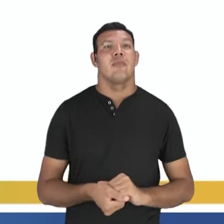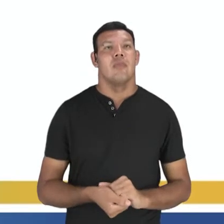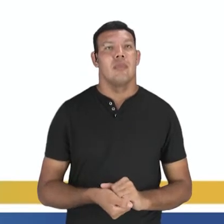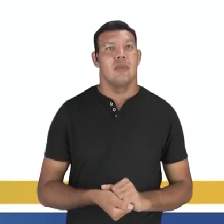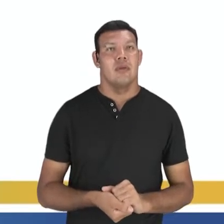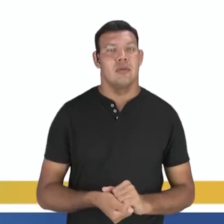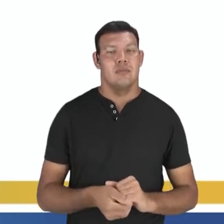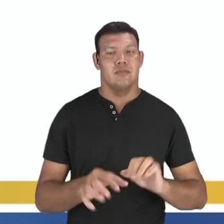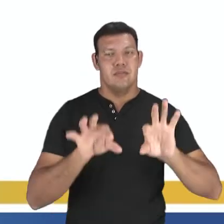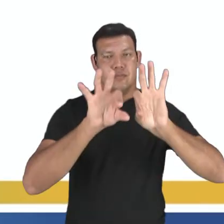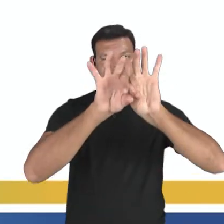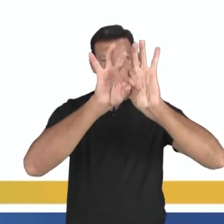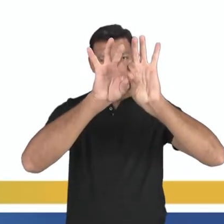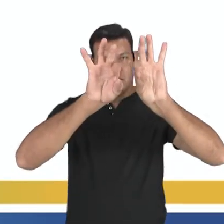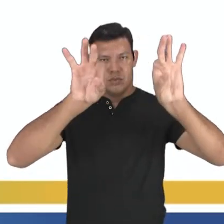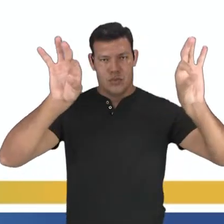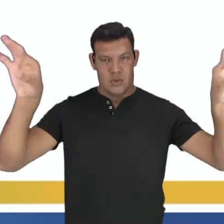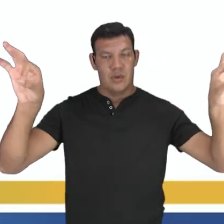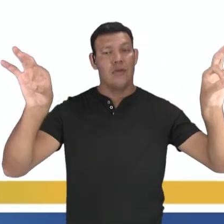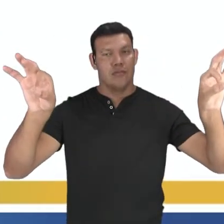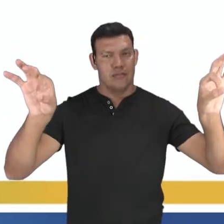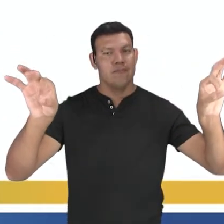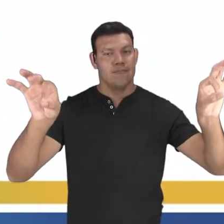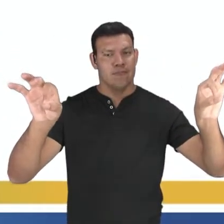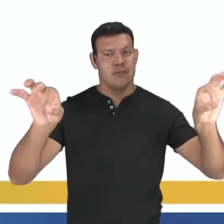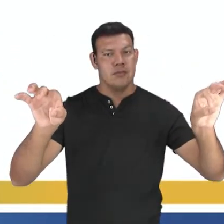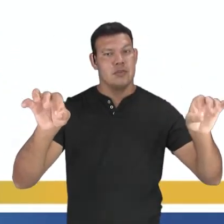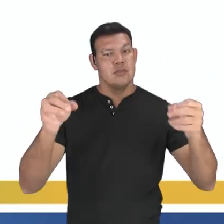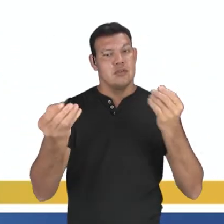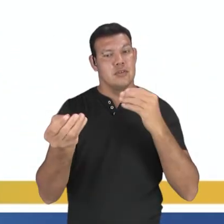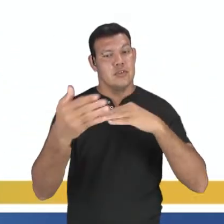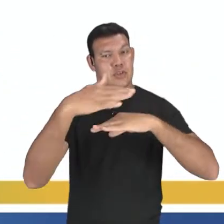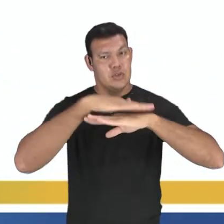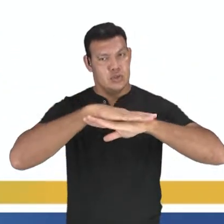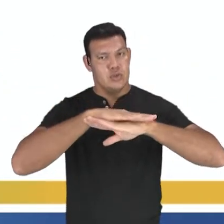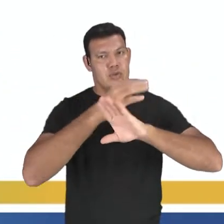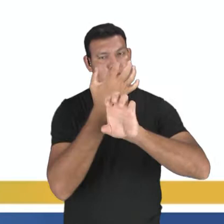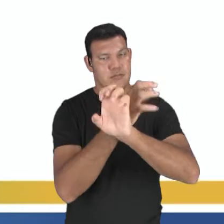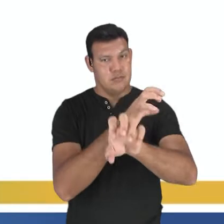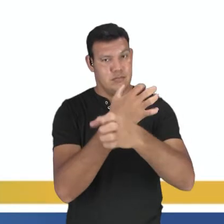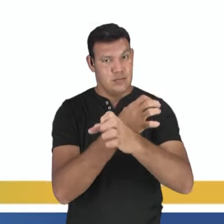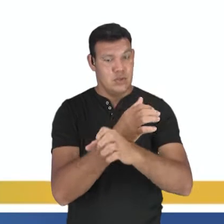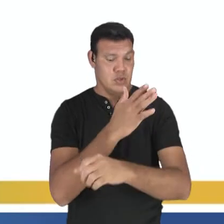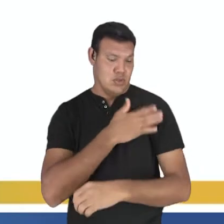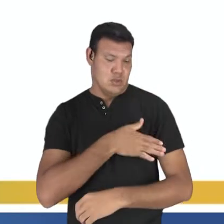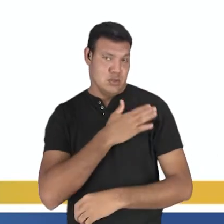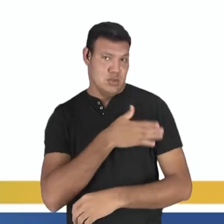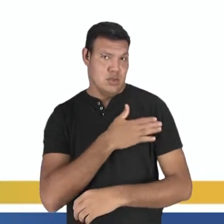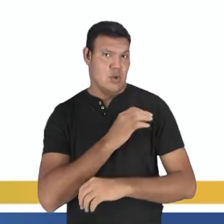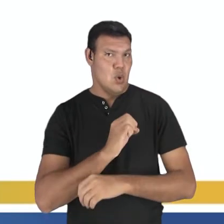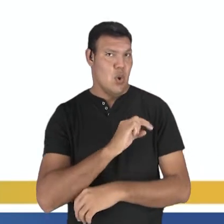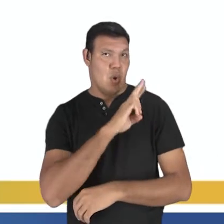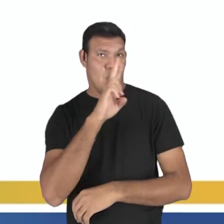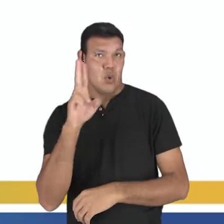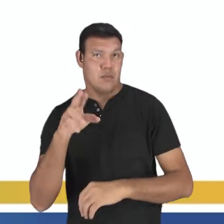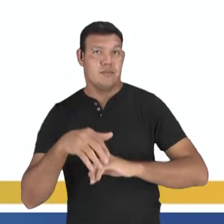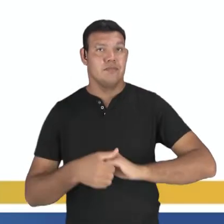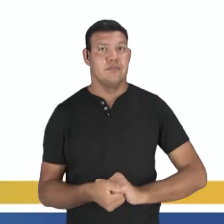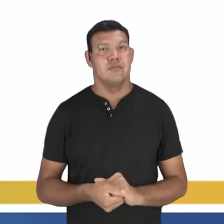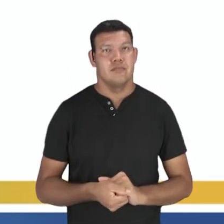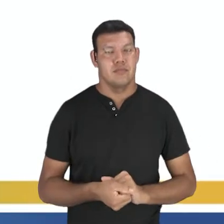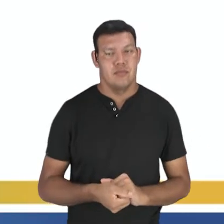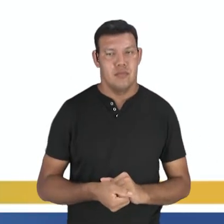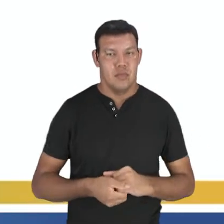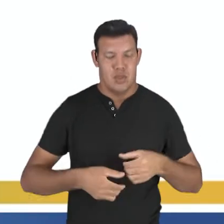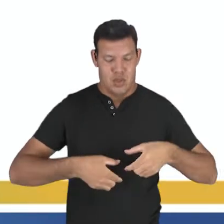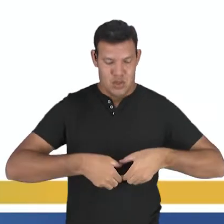vai atuar diretamente sobre o nosso esqueleto, quando ele vai atuar sobre a nossa ação cardíaca e até mesmo quando ele vai atuar aí